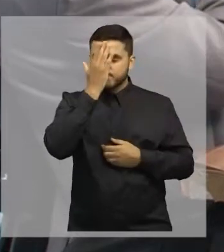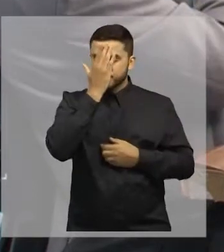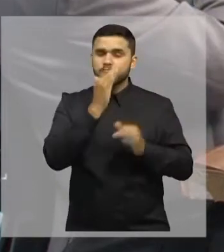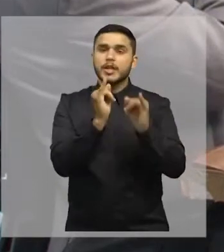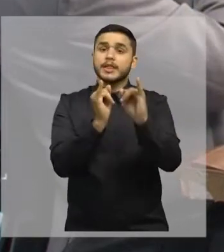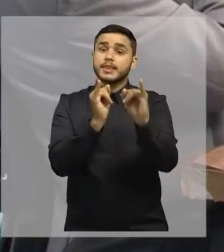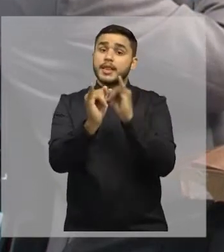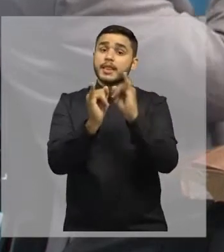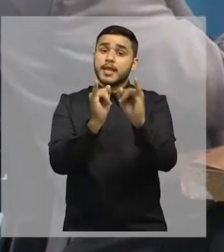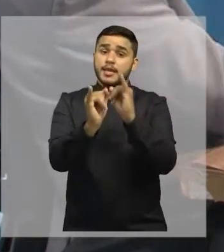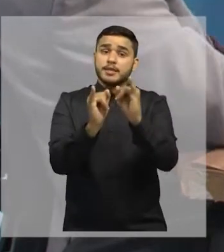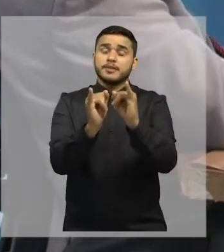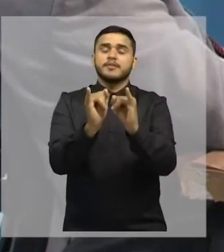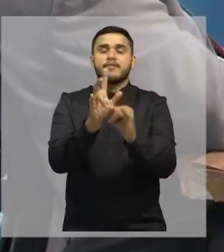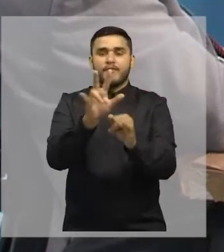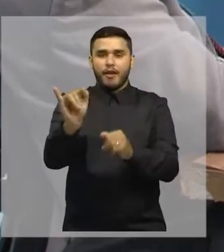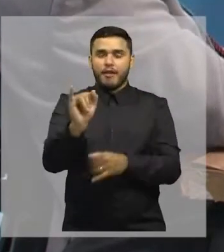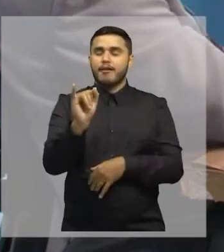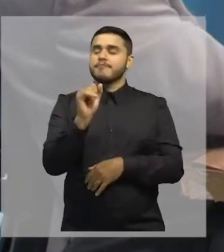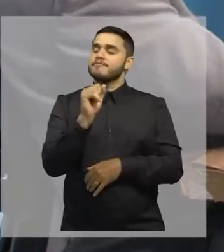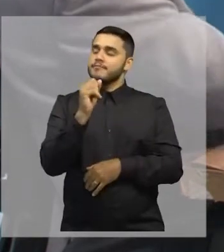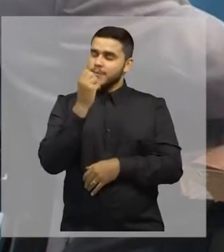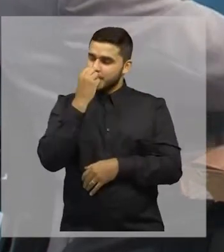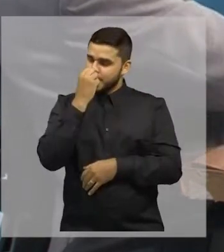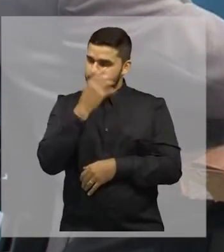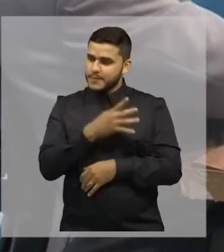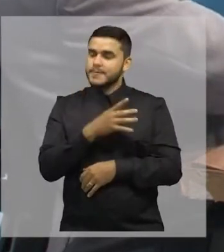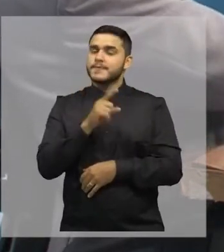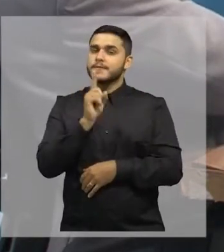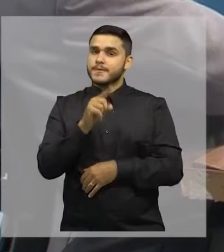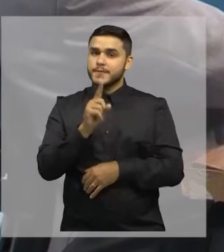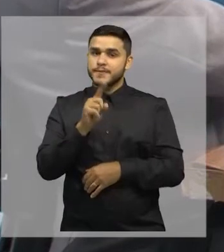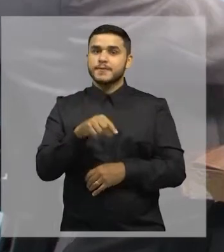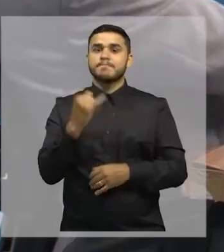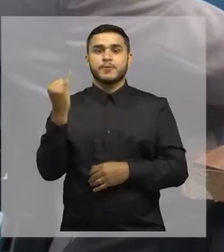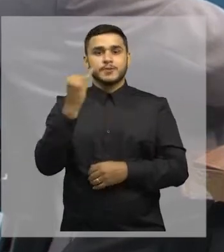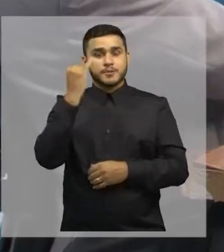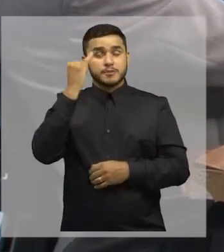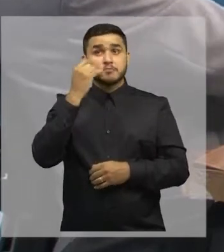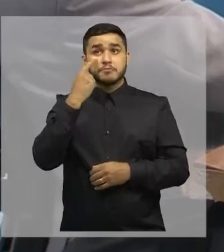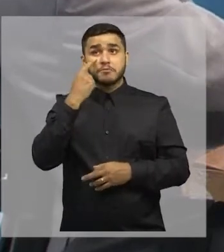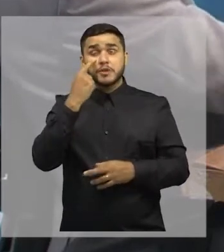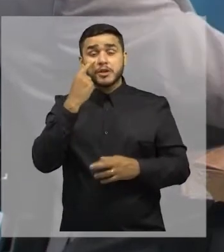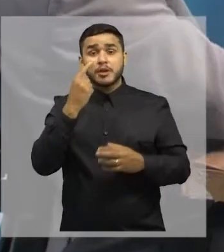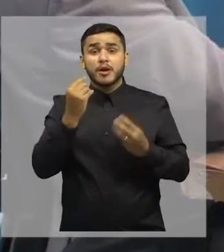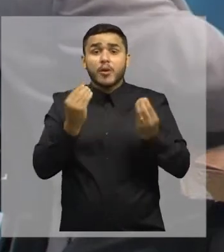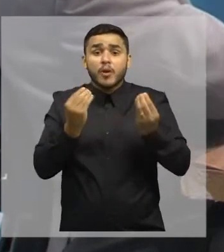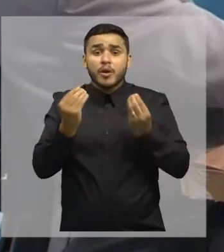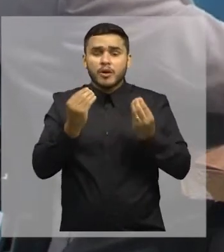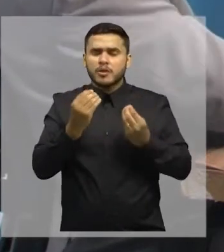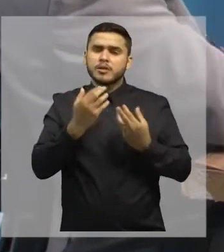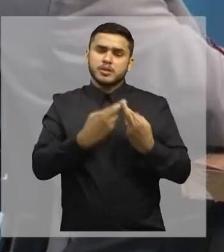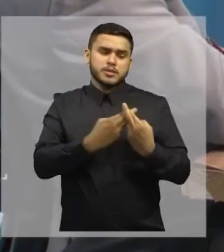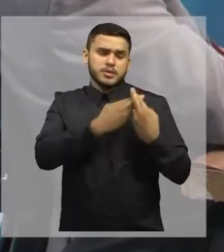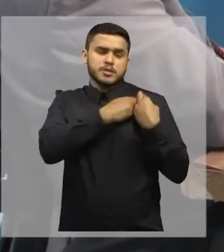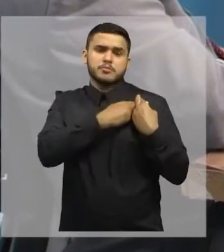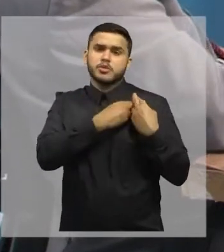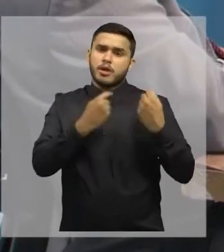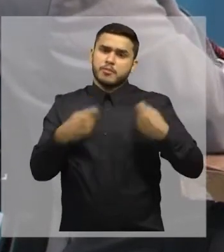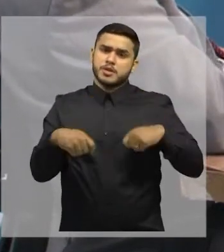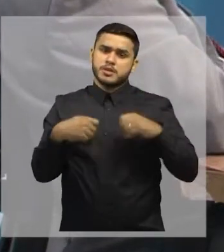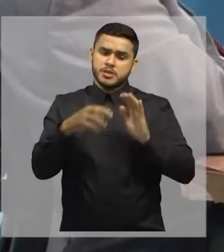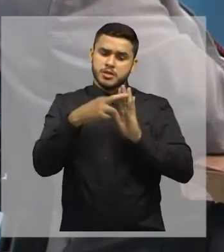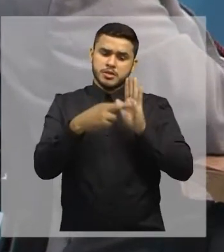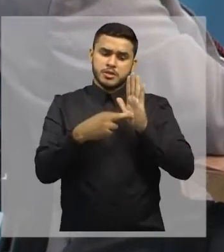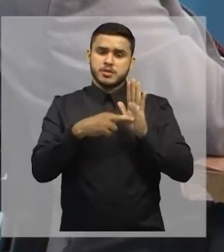ou seja, espera-se que seja pela primeira vez com algum controle, alguma regulação do TSE, a